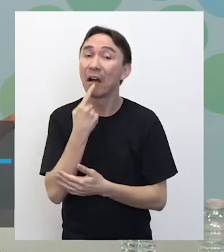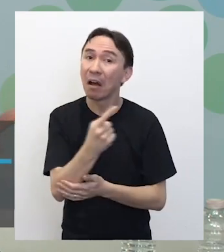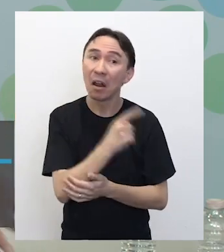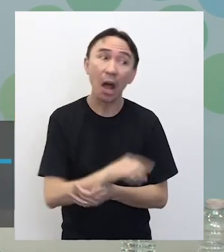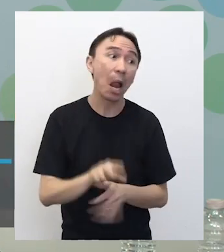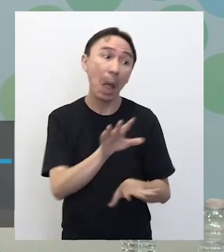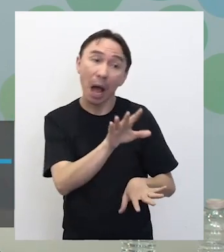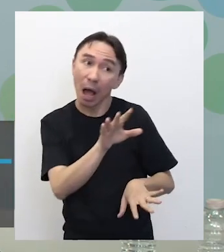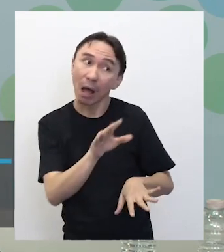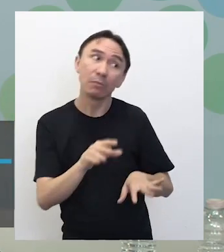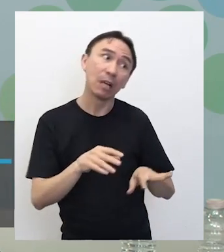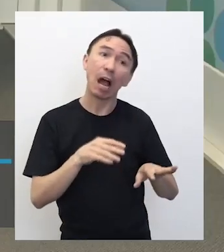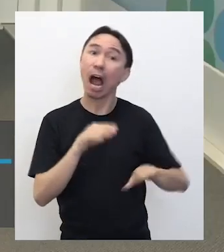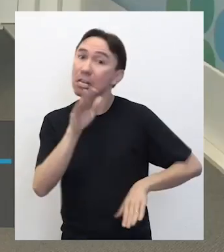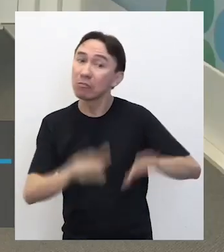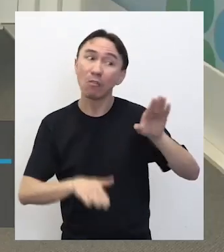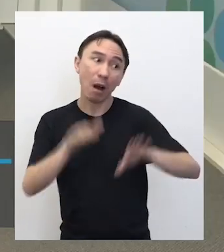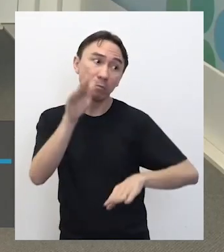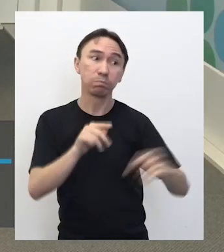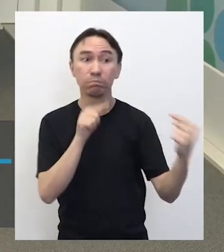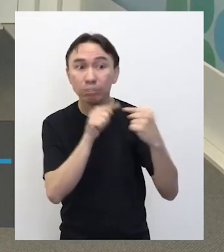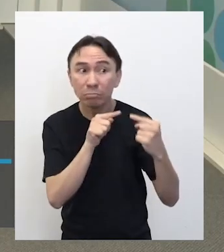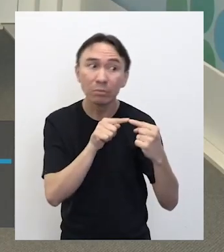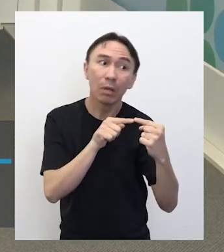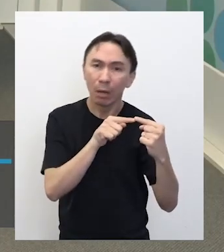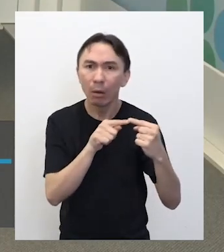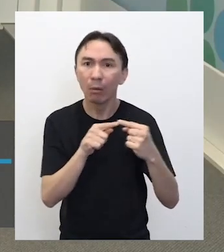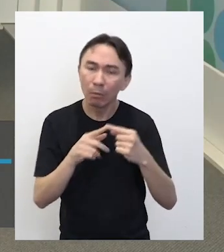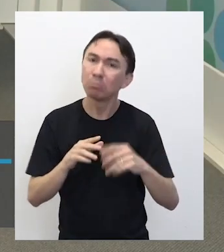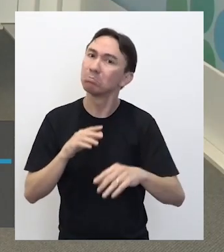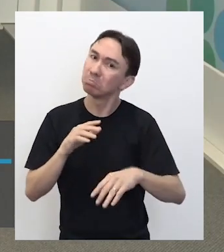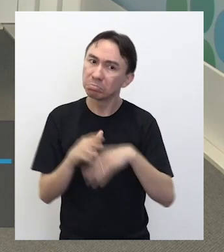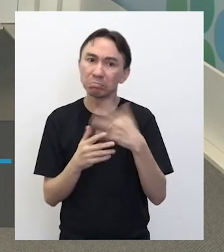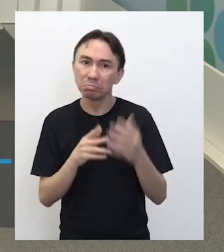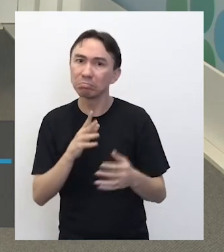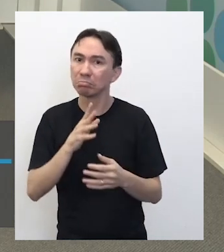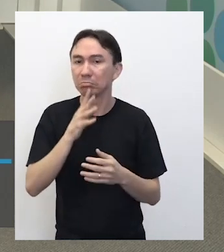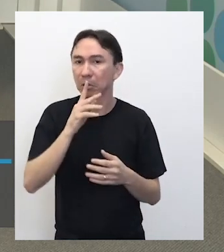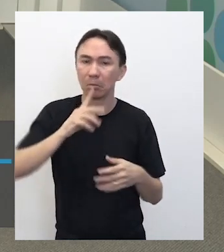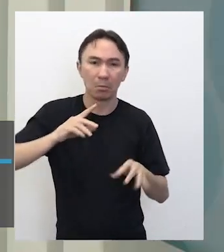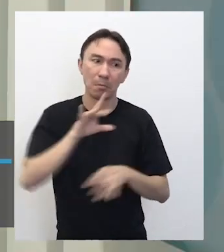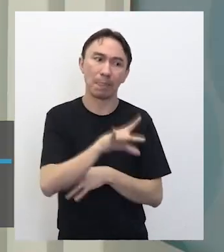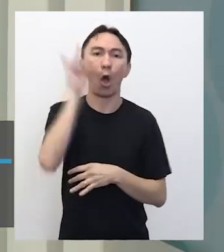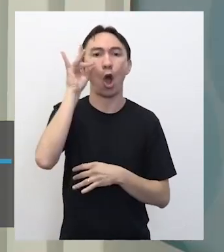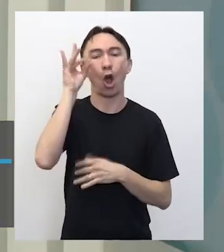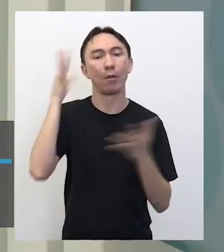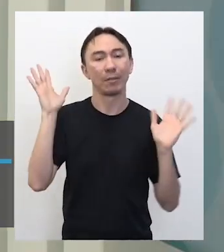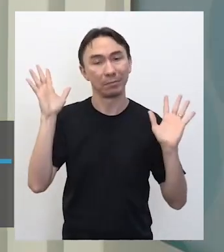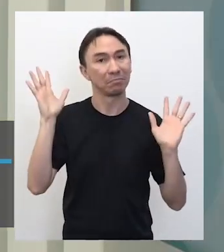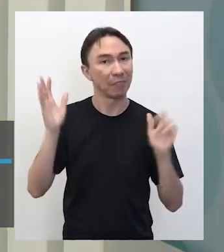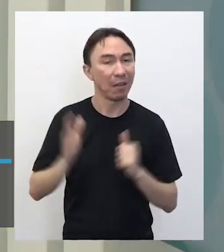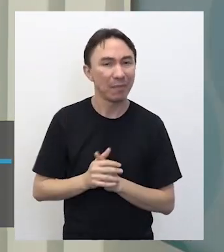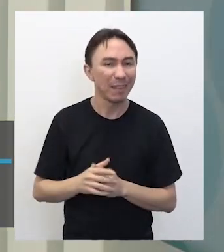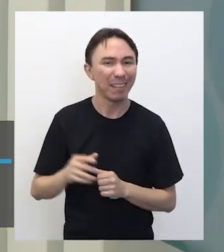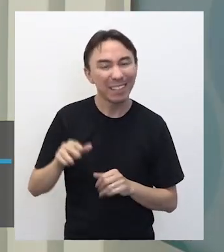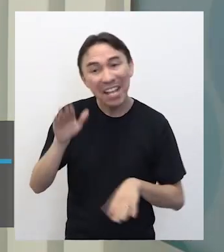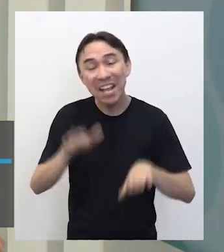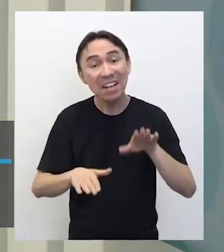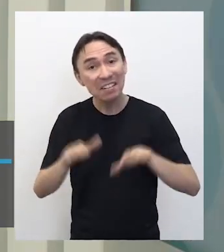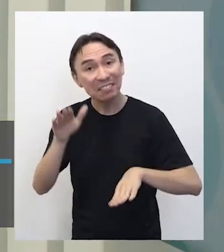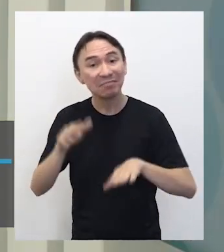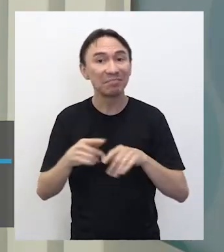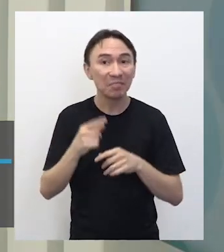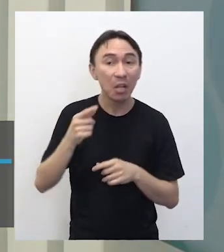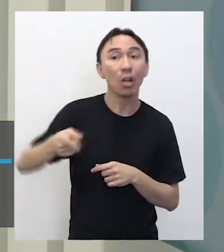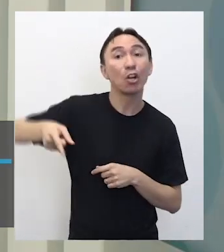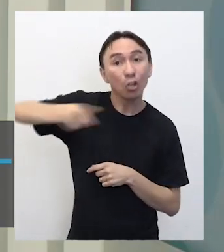o Anderson. E é verdade, né? Na verdade, sendo repetida até na frase, a gente deveria pensar antes